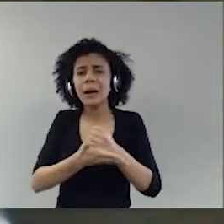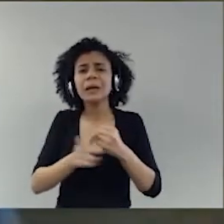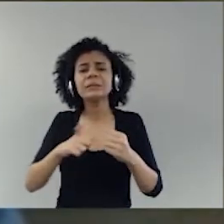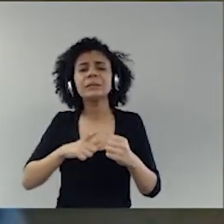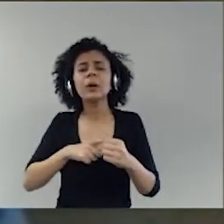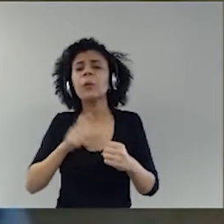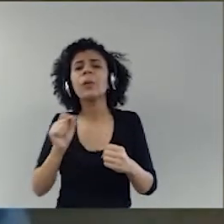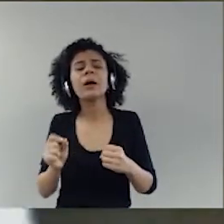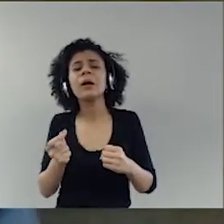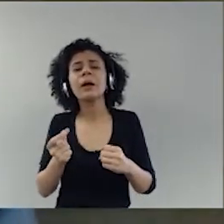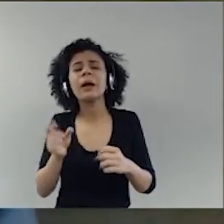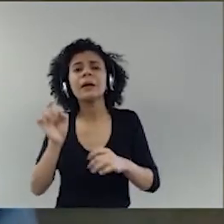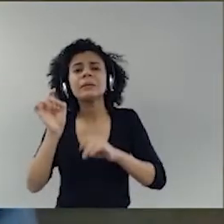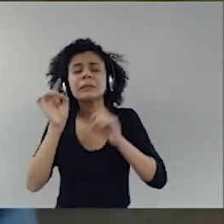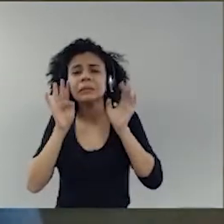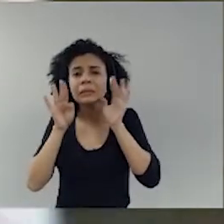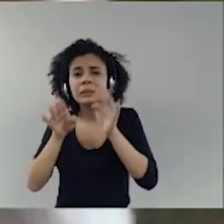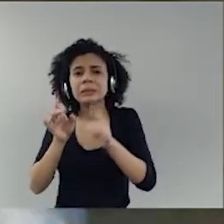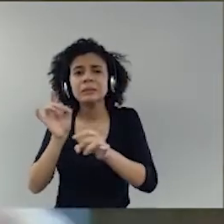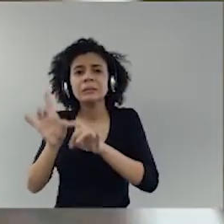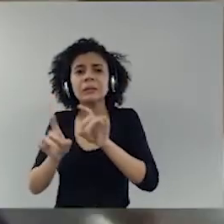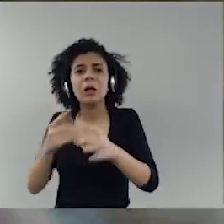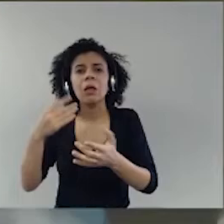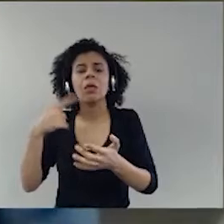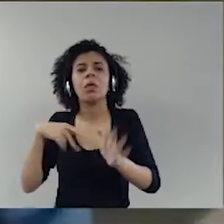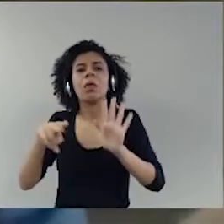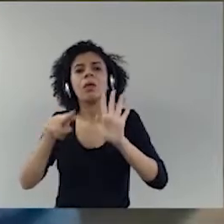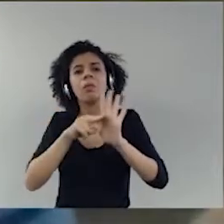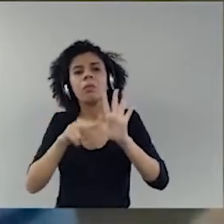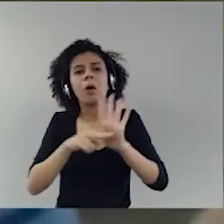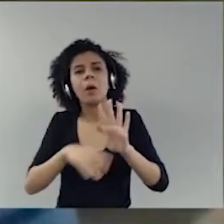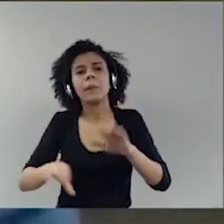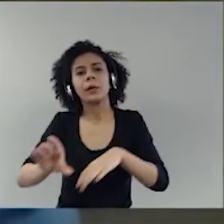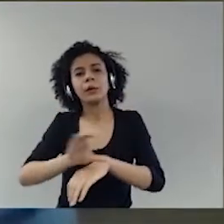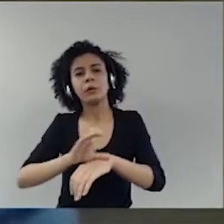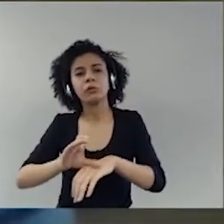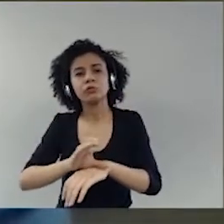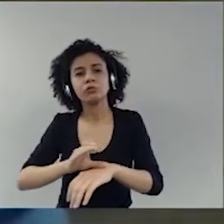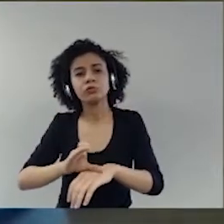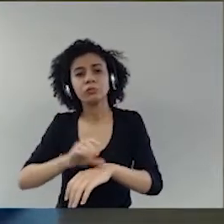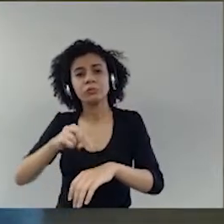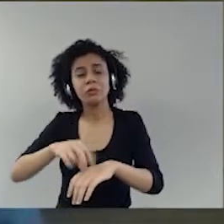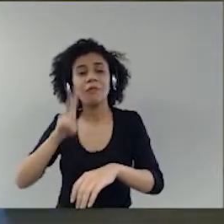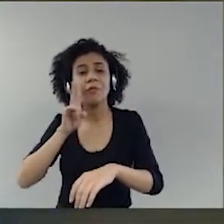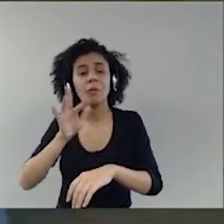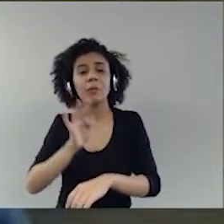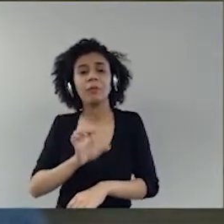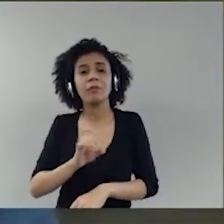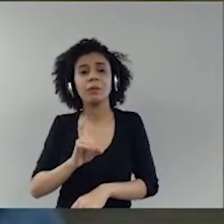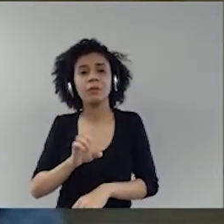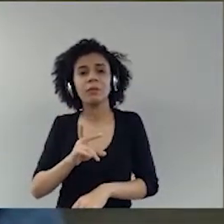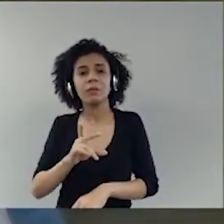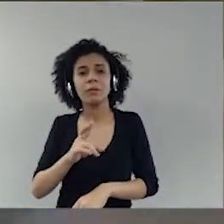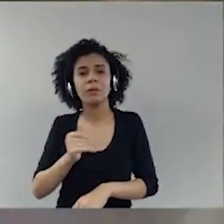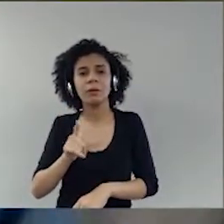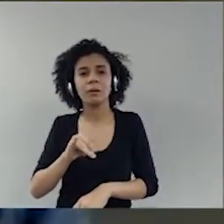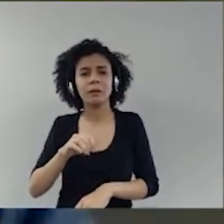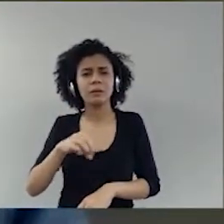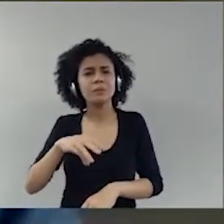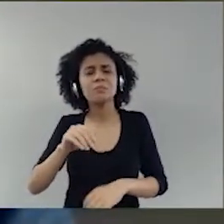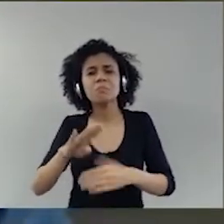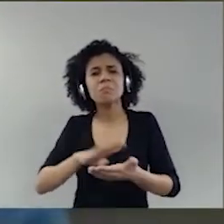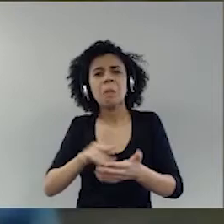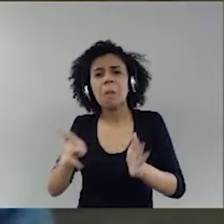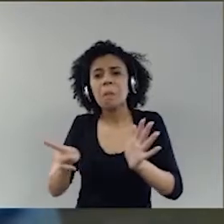exclusivamente em uma norma constitucional que prevê um federalismo e que é interpretada apenas em